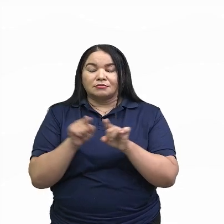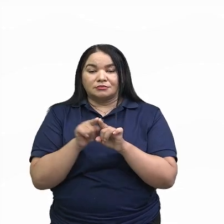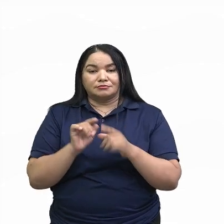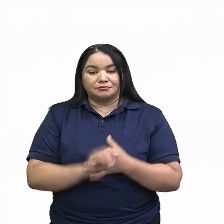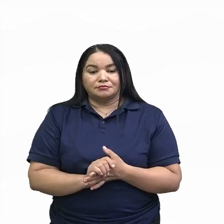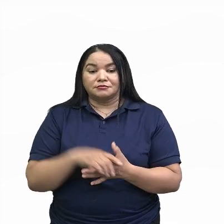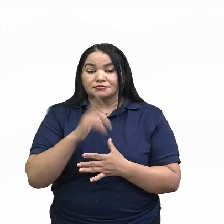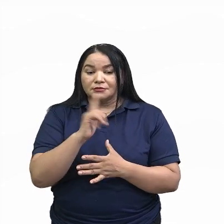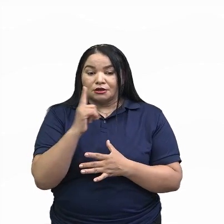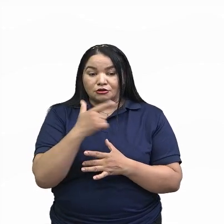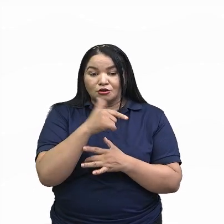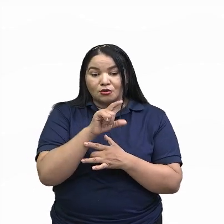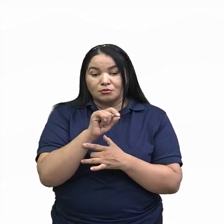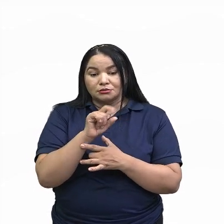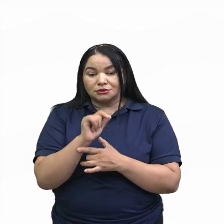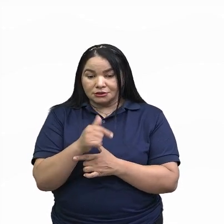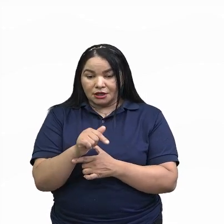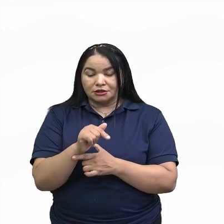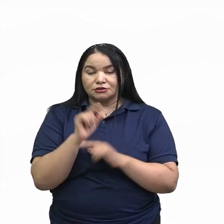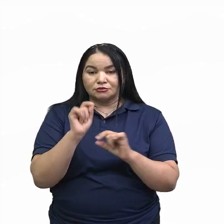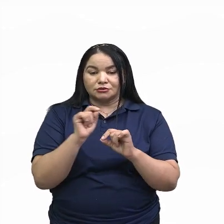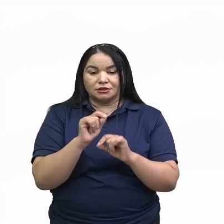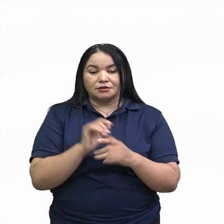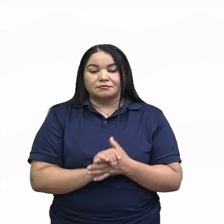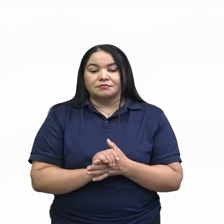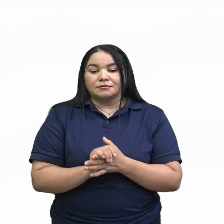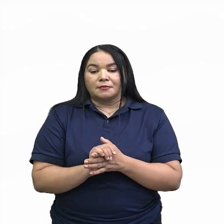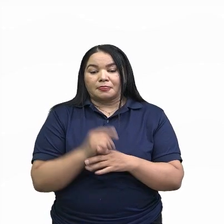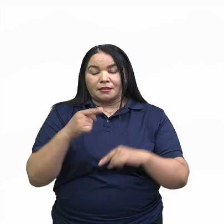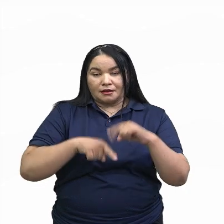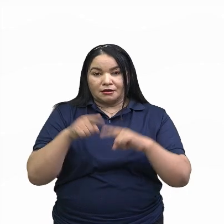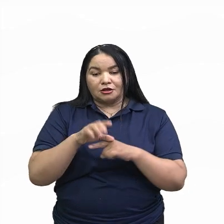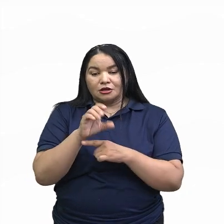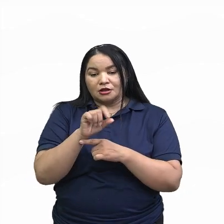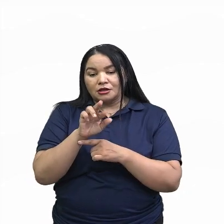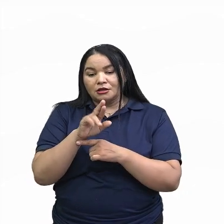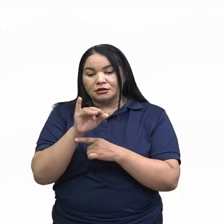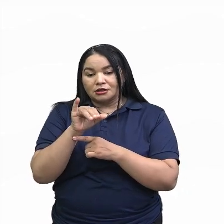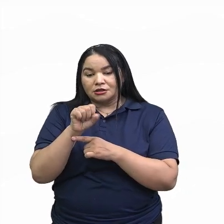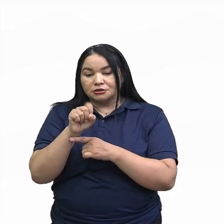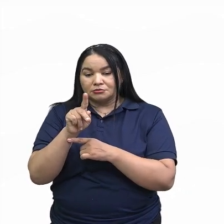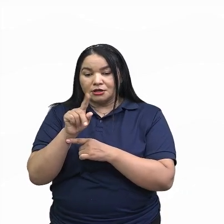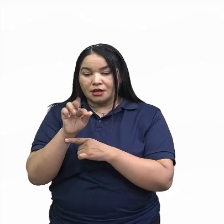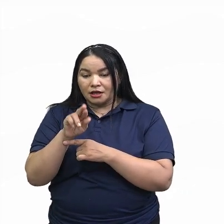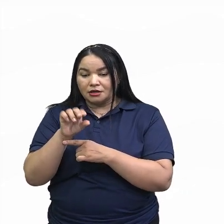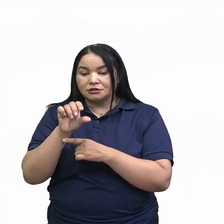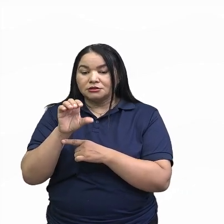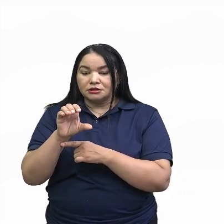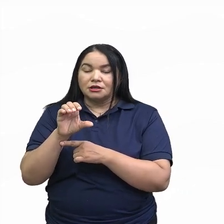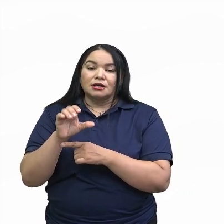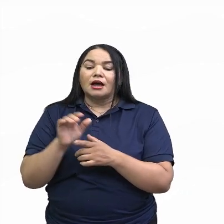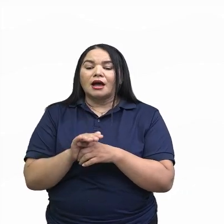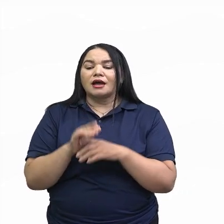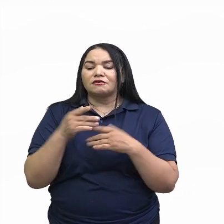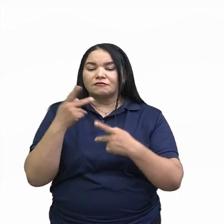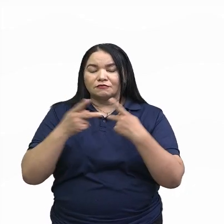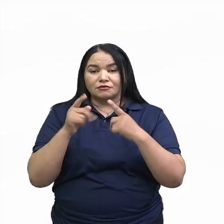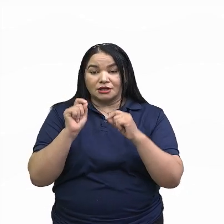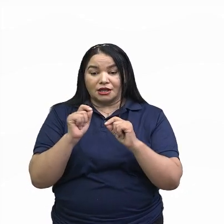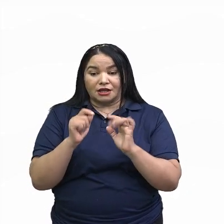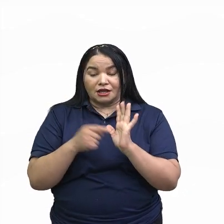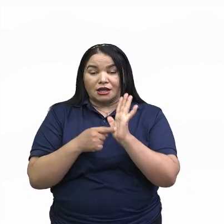gente continua em 2007, o mecanismo CRISPR-Cas9 é identificado. Esse mecanismo ele é